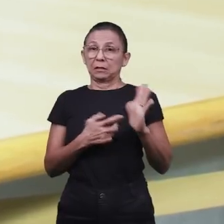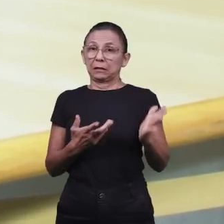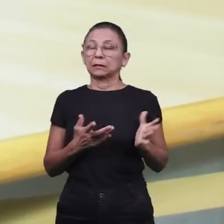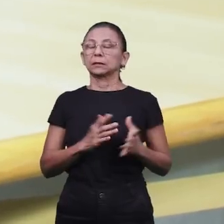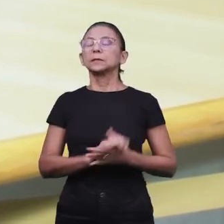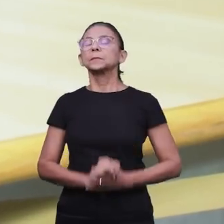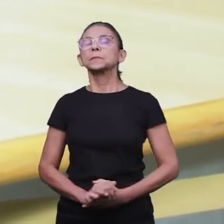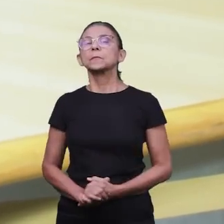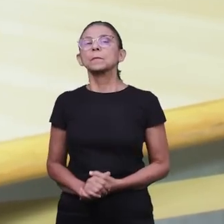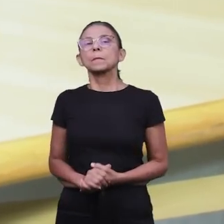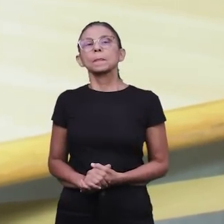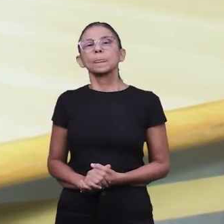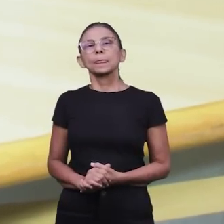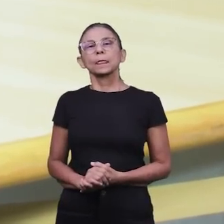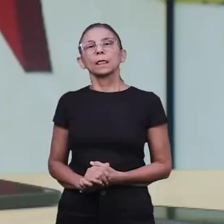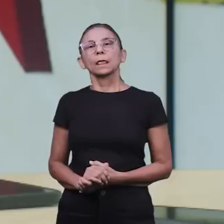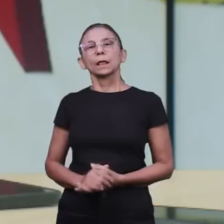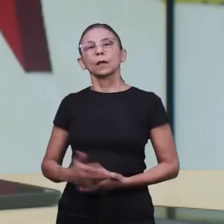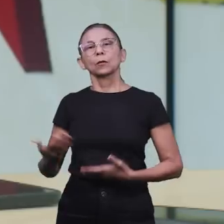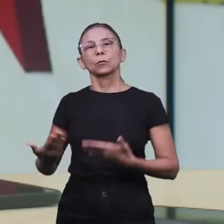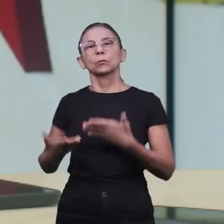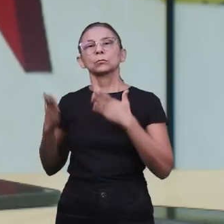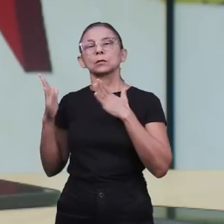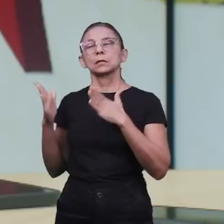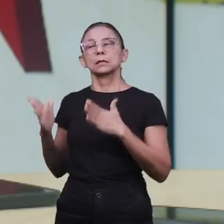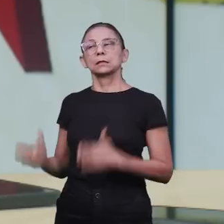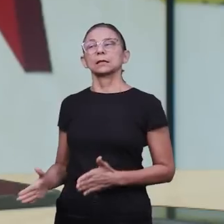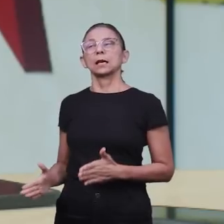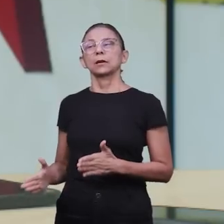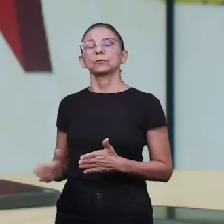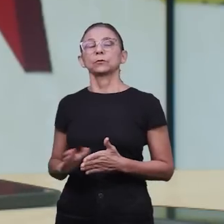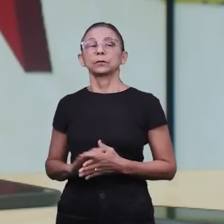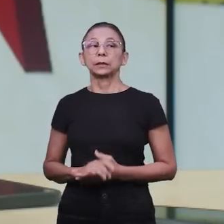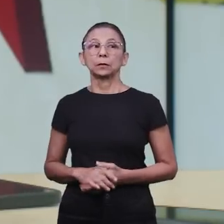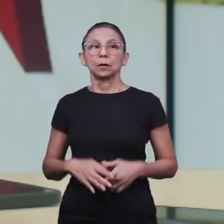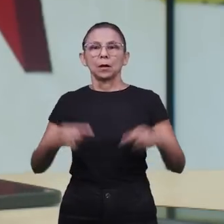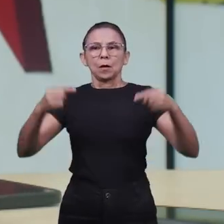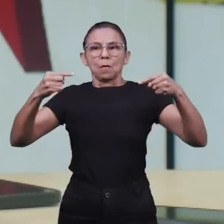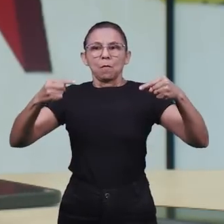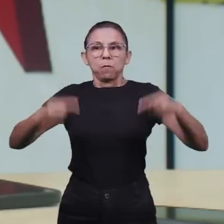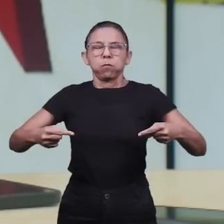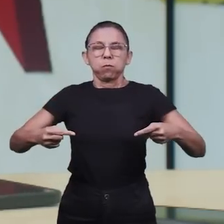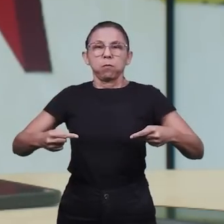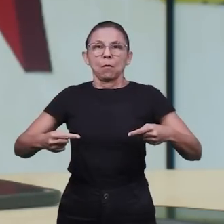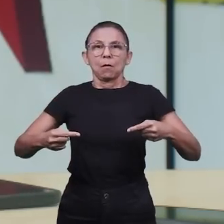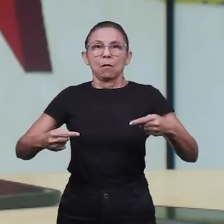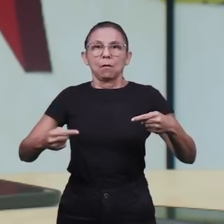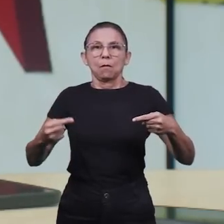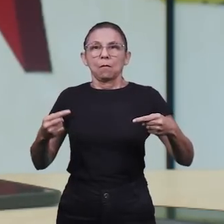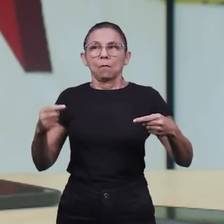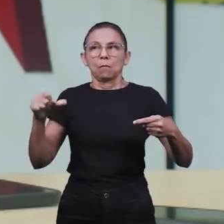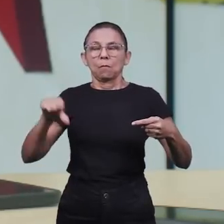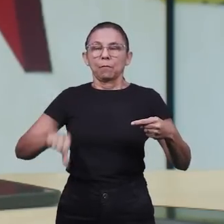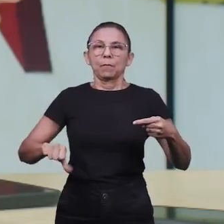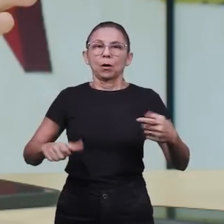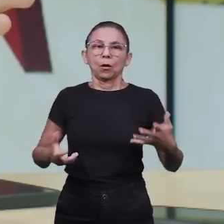servo fiel, a oposição que se levanta contra ele, muitas vezes é muito maior do que se levanta sobre, como você